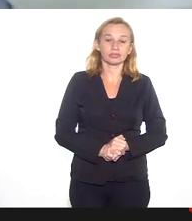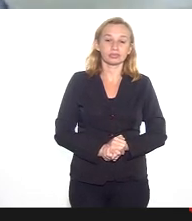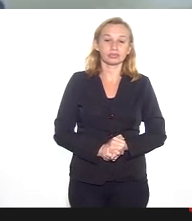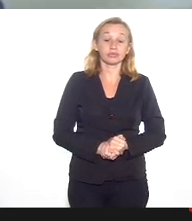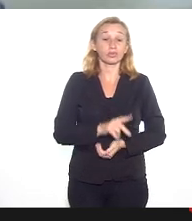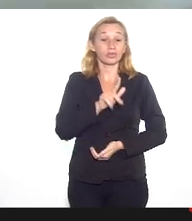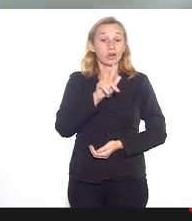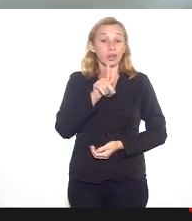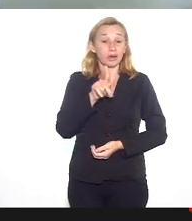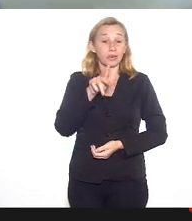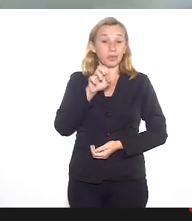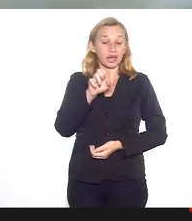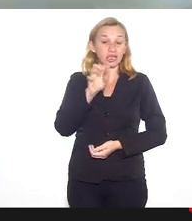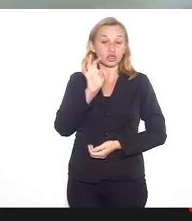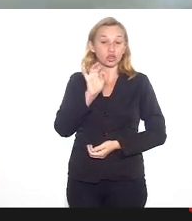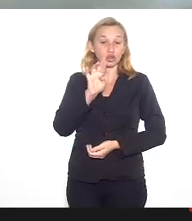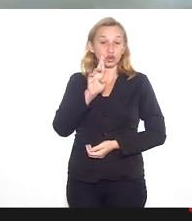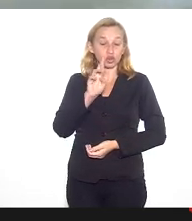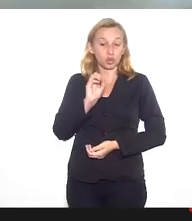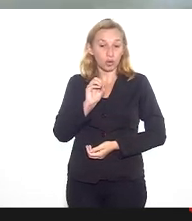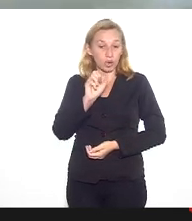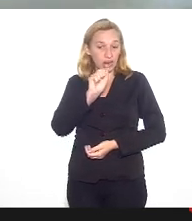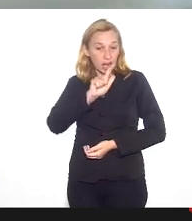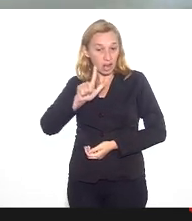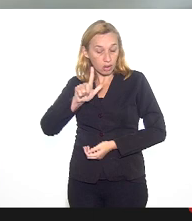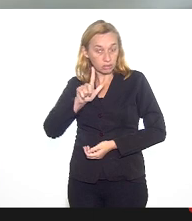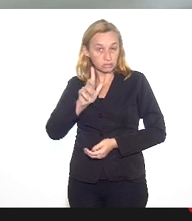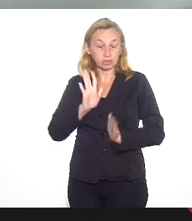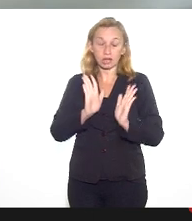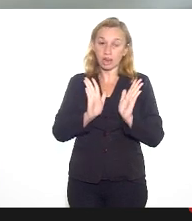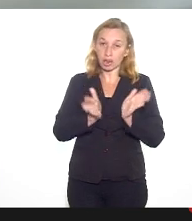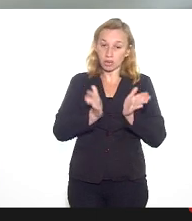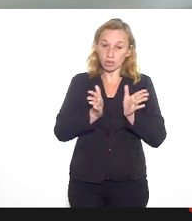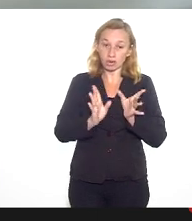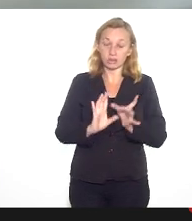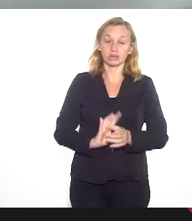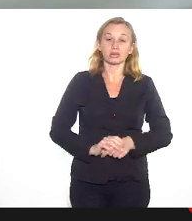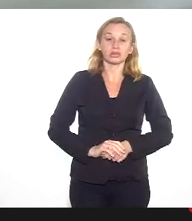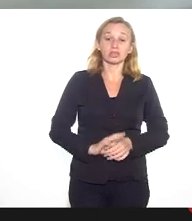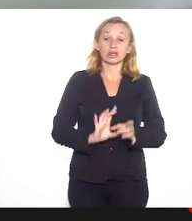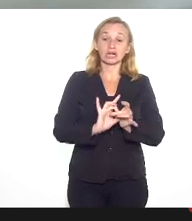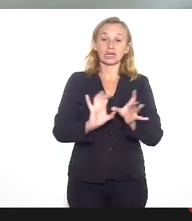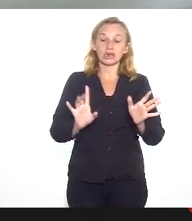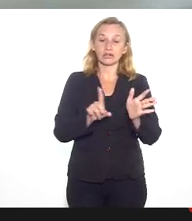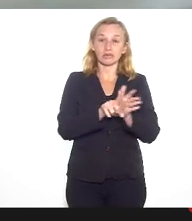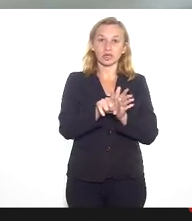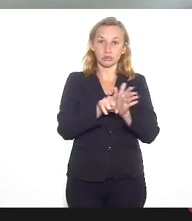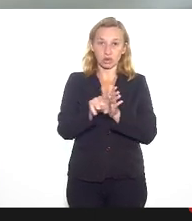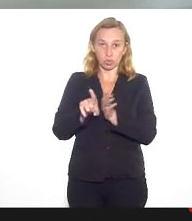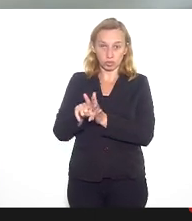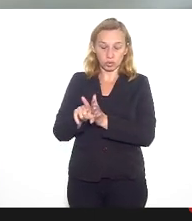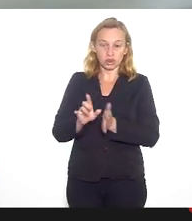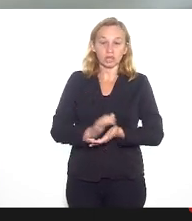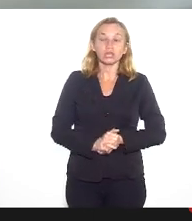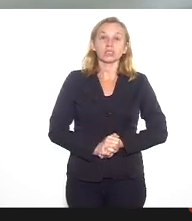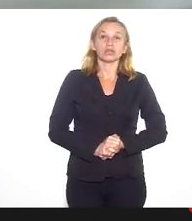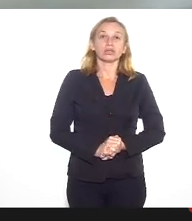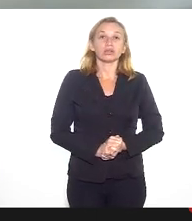da Petrogal e vou aqui abrir para as perguntas. Eu queria